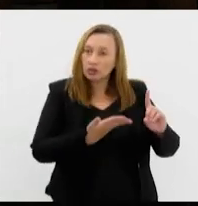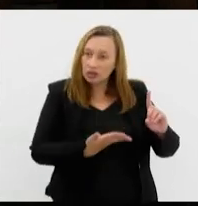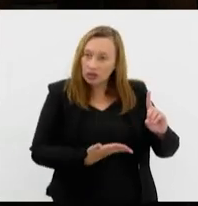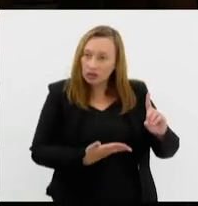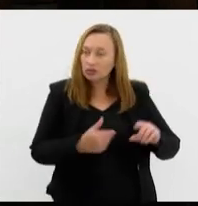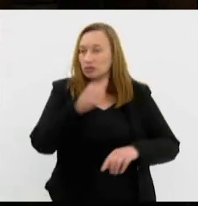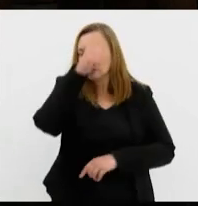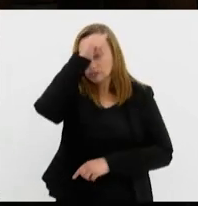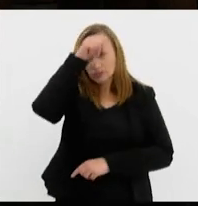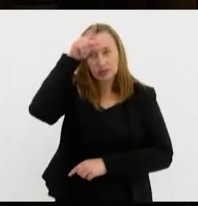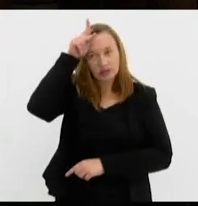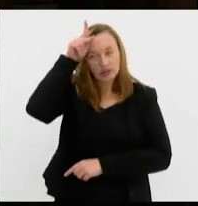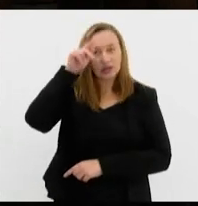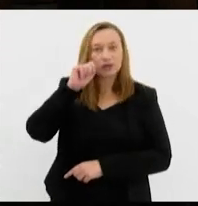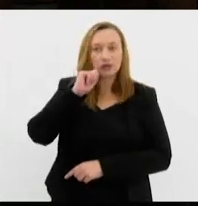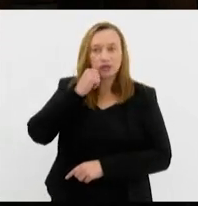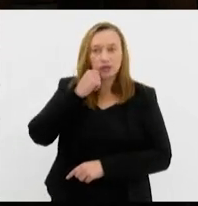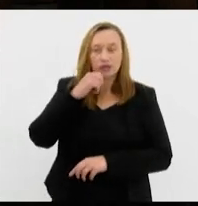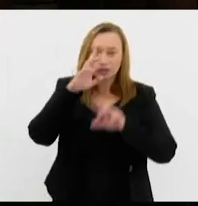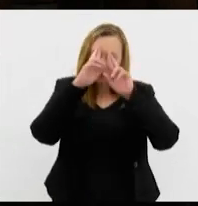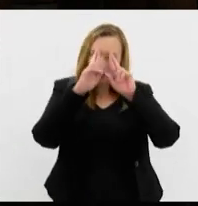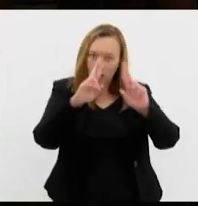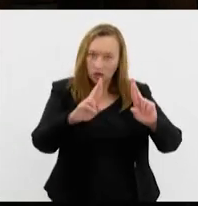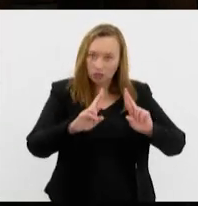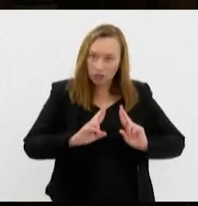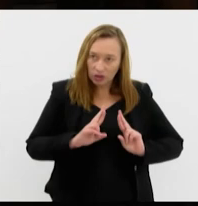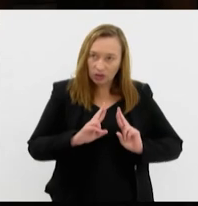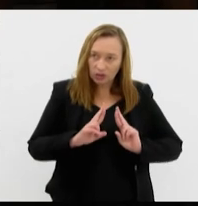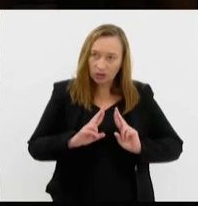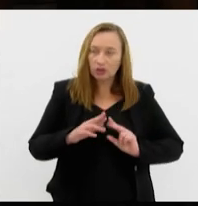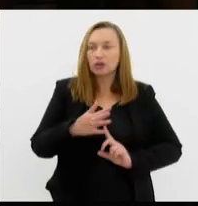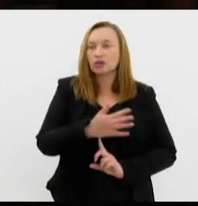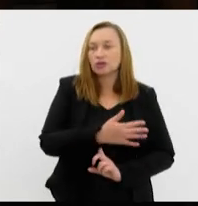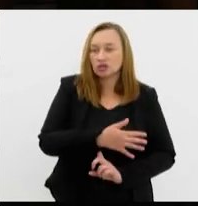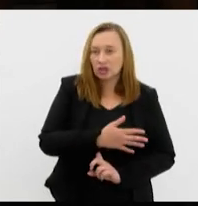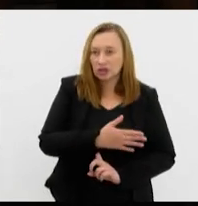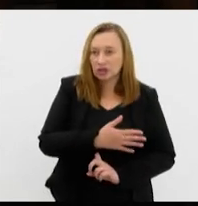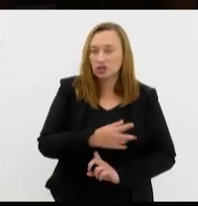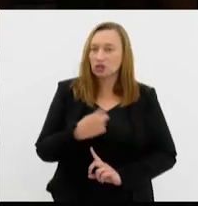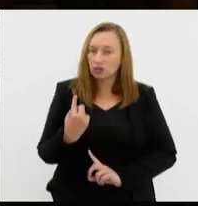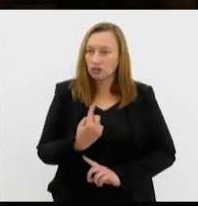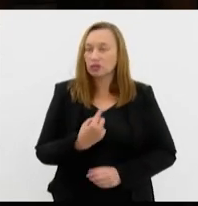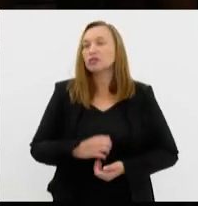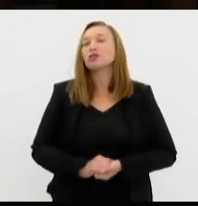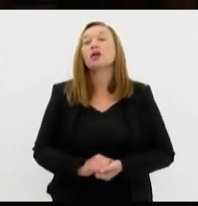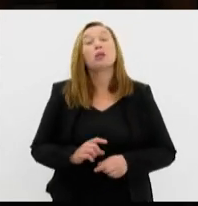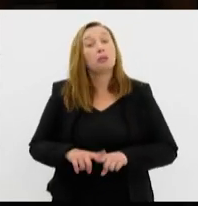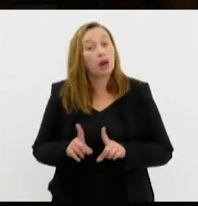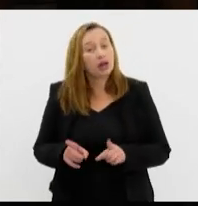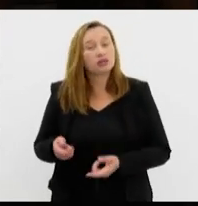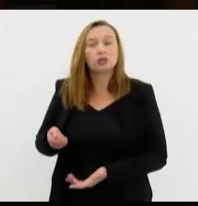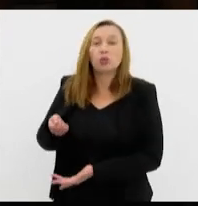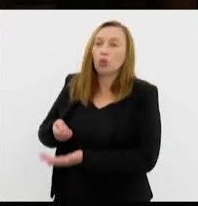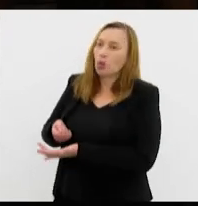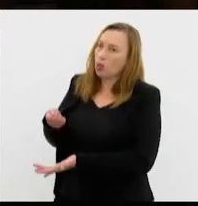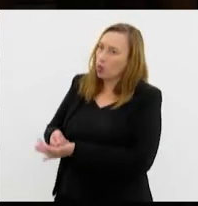ao prefeito pelo respeito que teve com os nossos taxistas, mas ainda vou cobrar